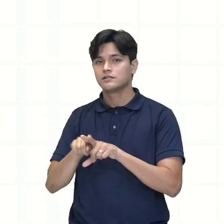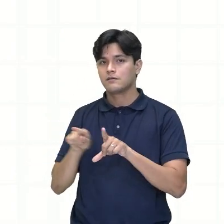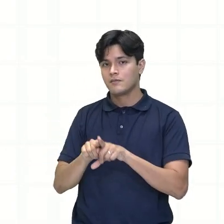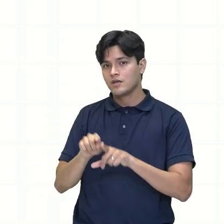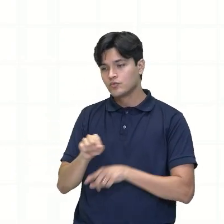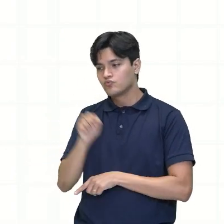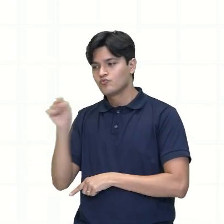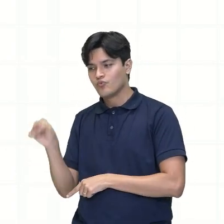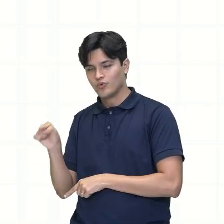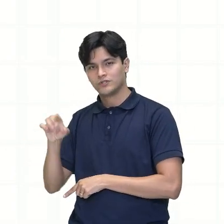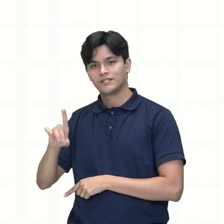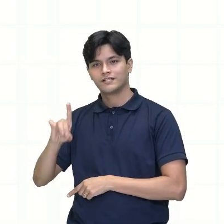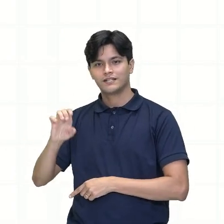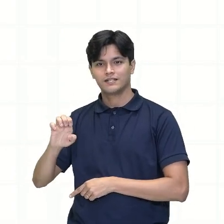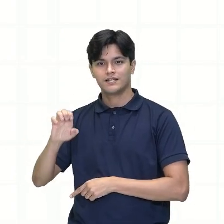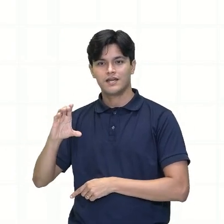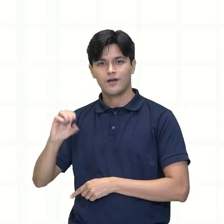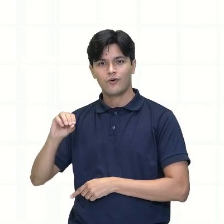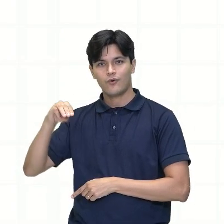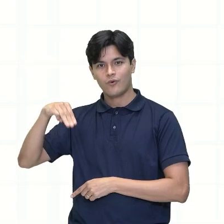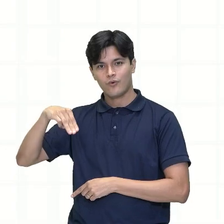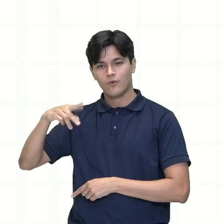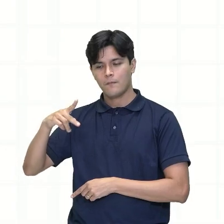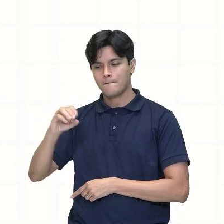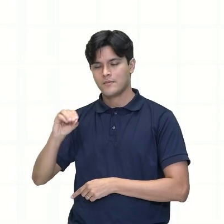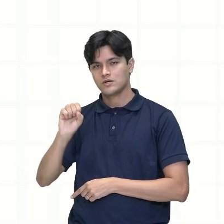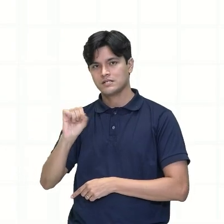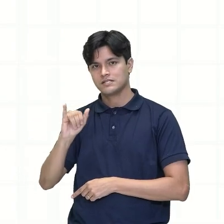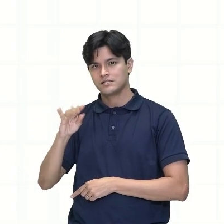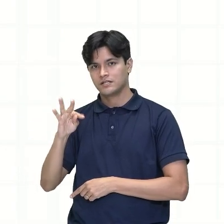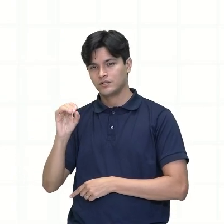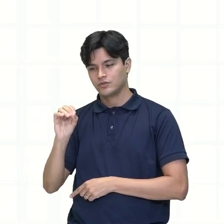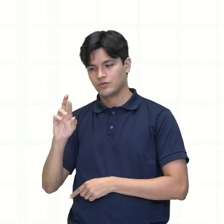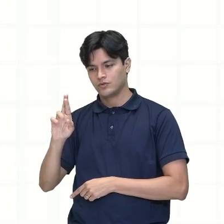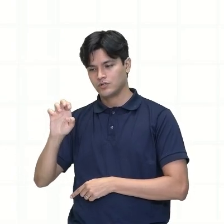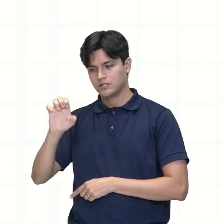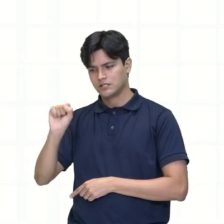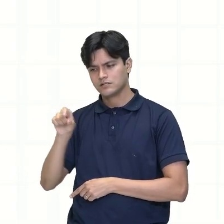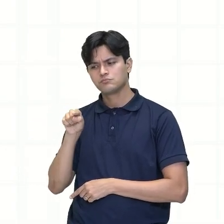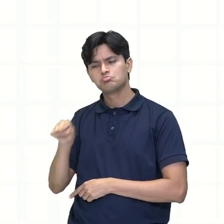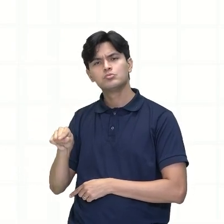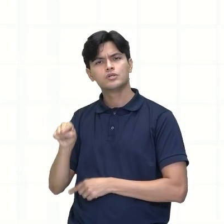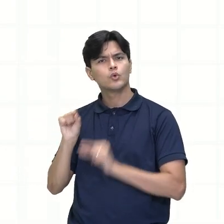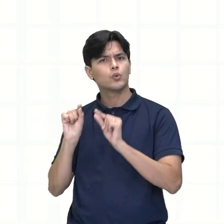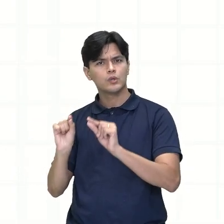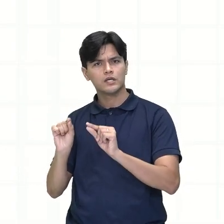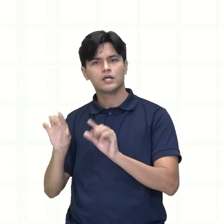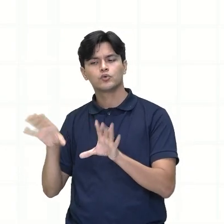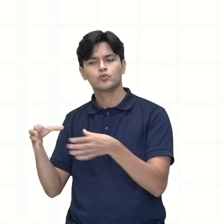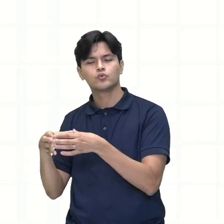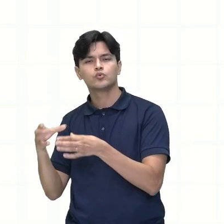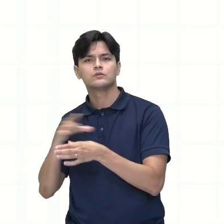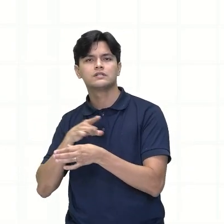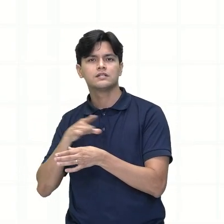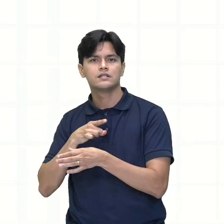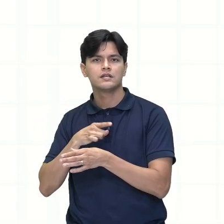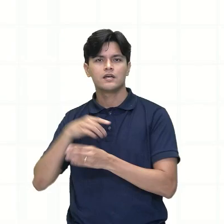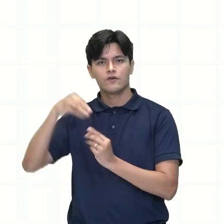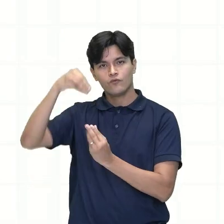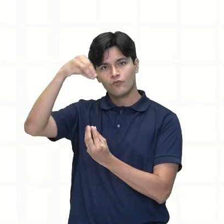nós estamos falando dos fungos, né, e bactérias. Então, eles também são